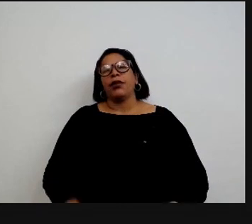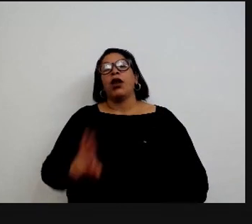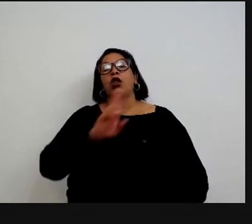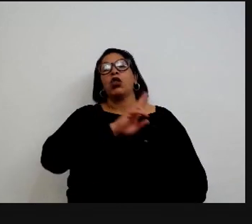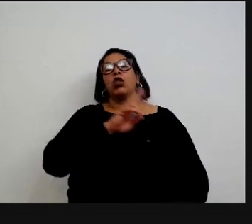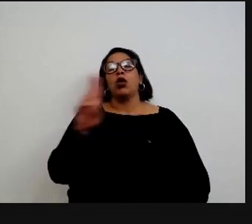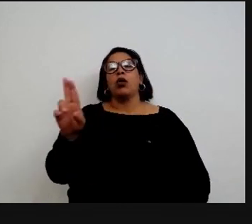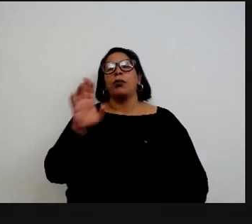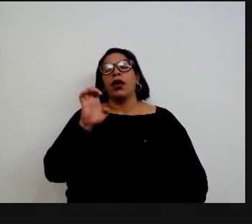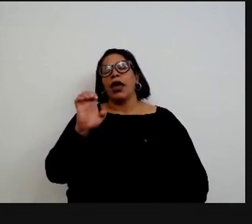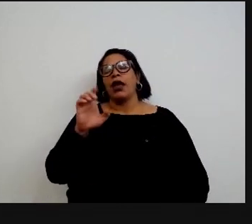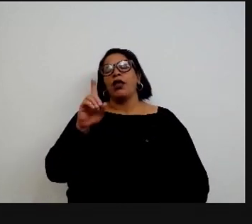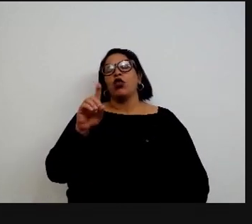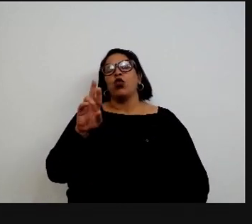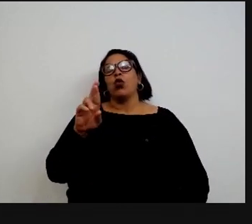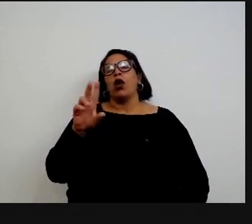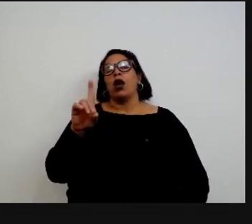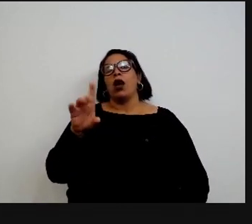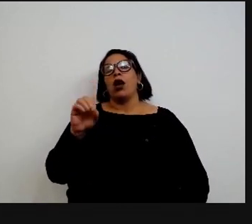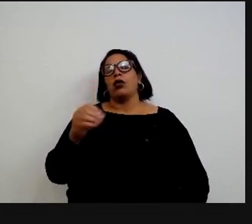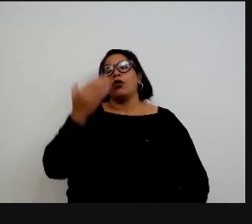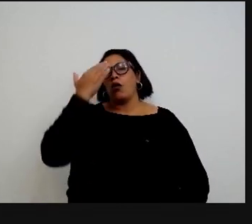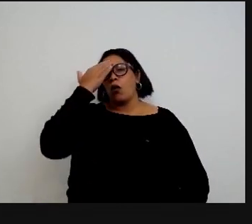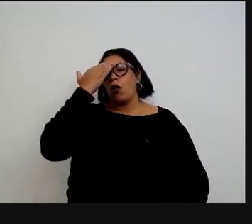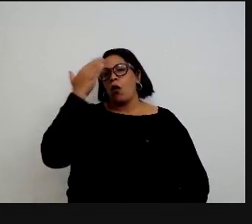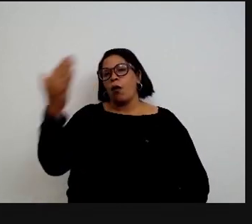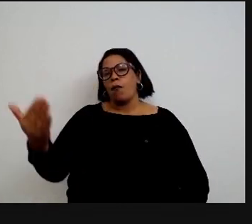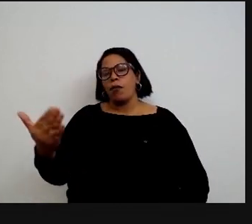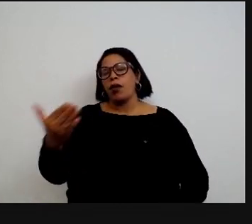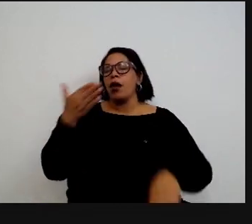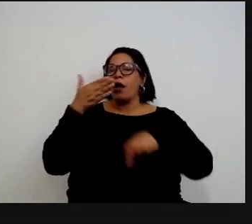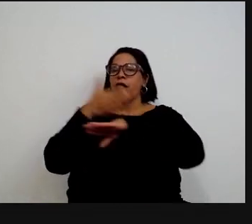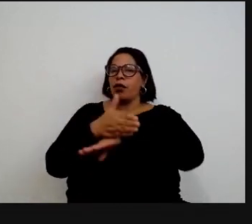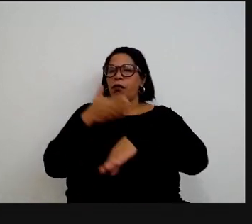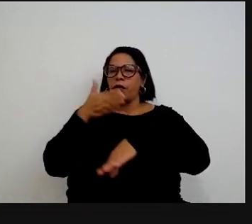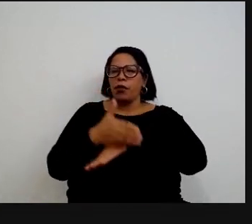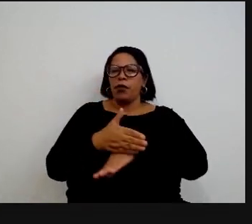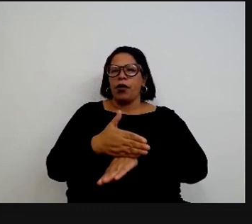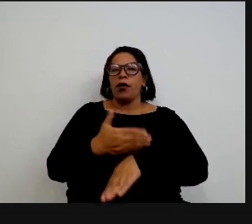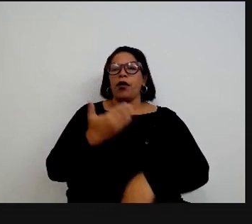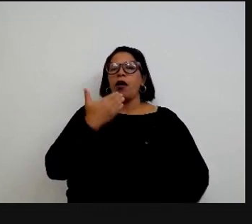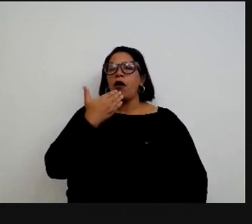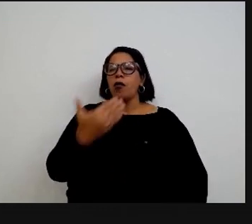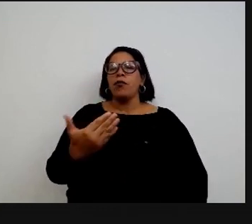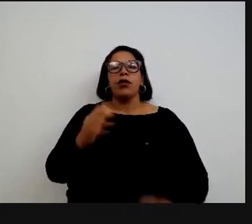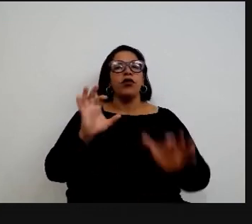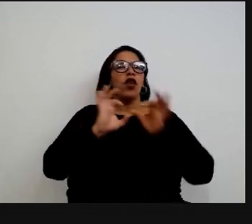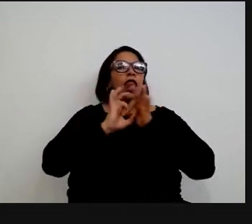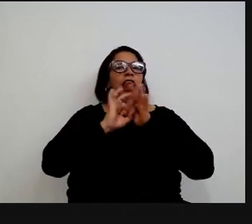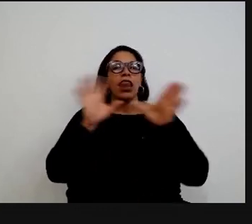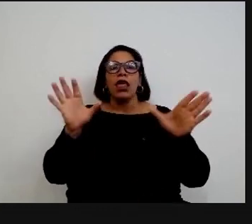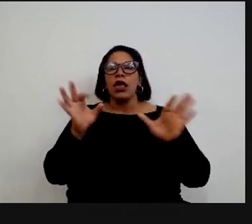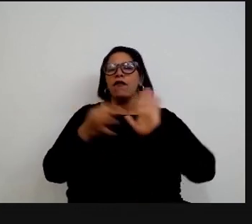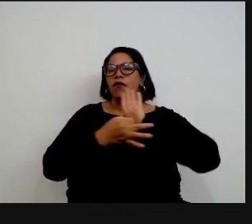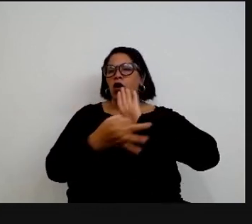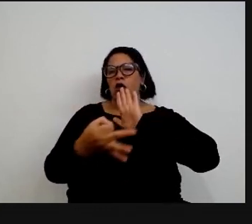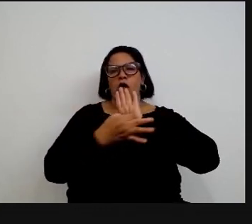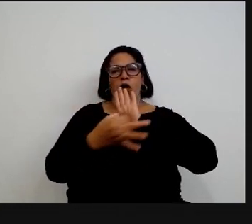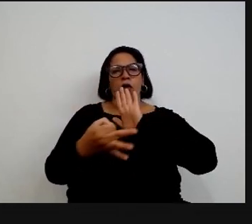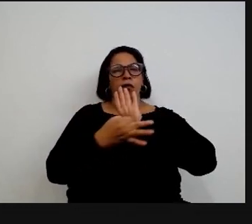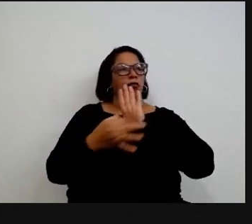Qual é o seu nome mesmo, desculpa? Eduardo, muito obrigado pela sua participação. Vou pedir que quem quiser